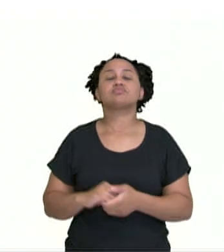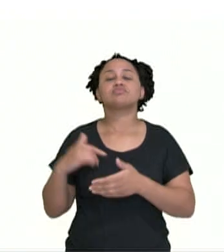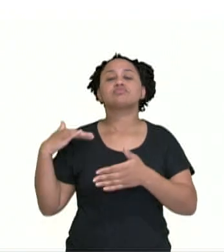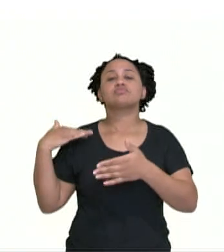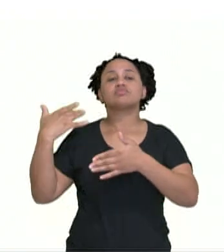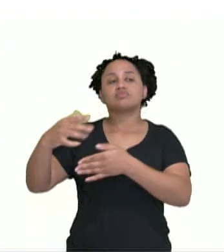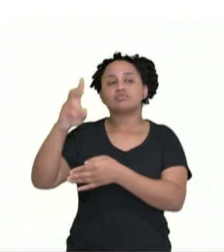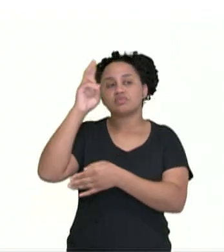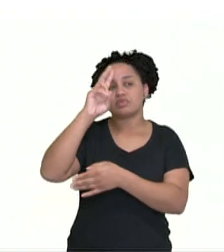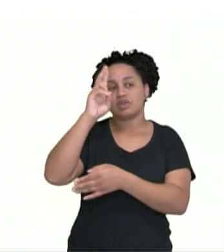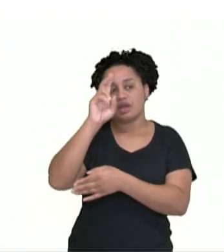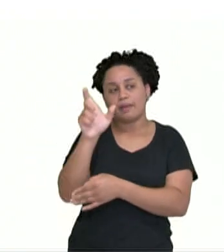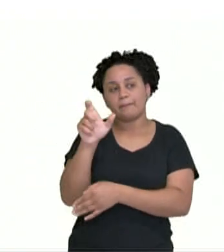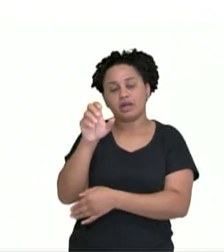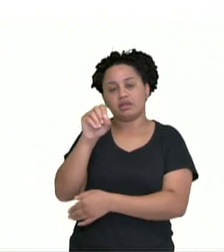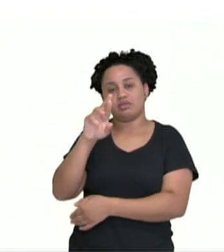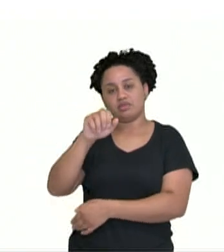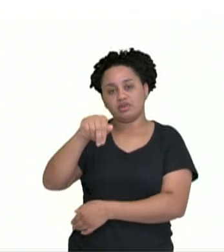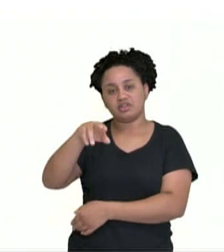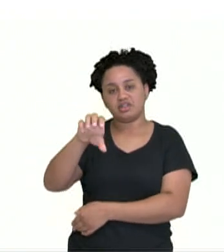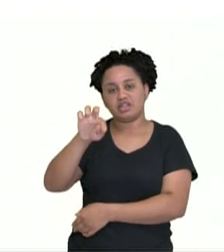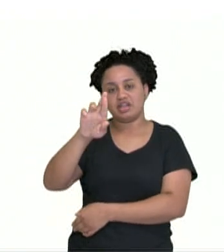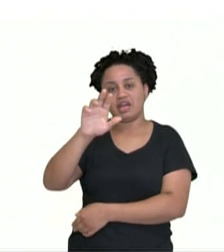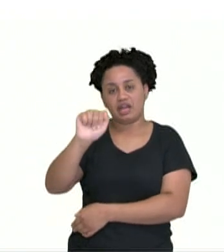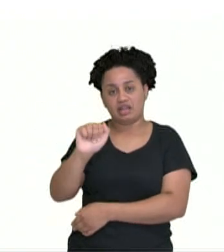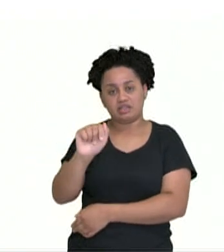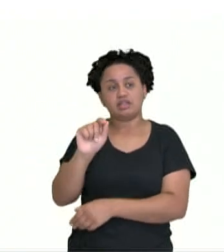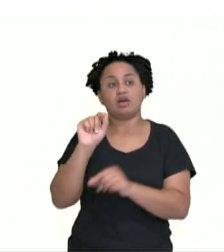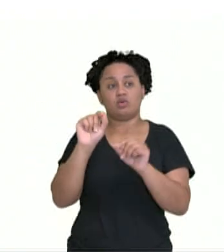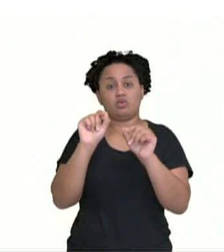história, o termo orquestra